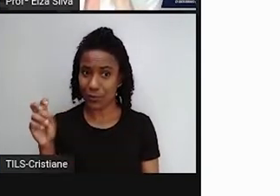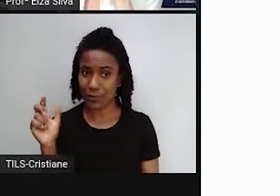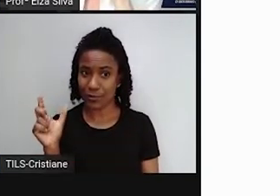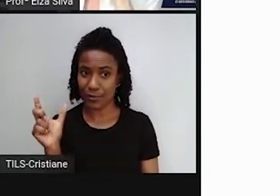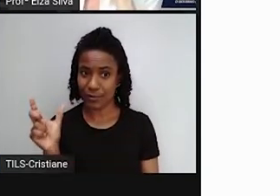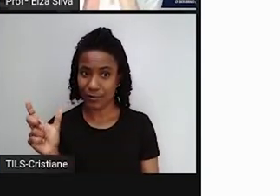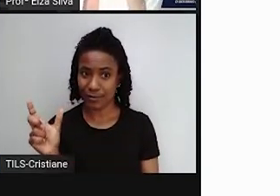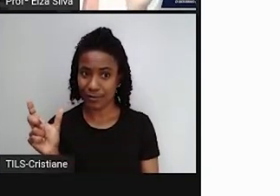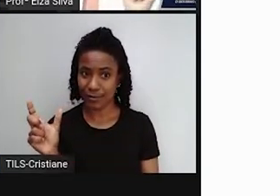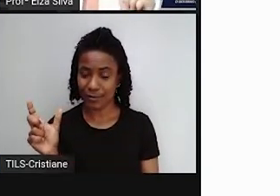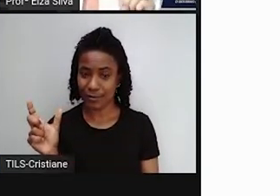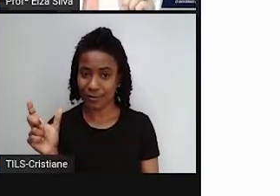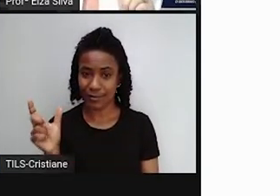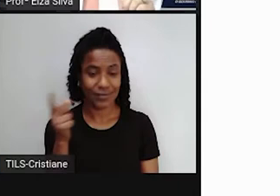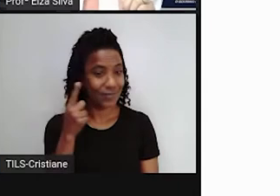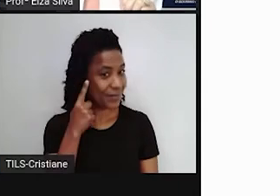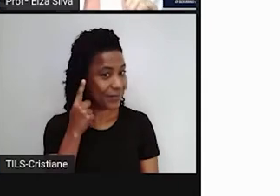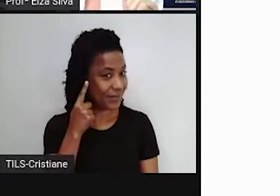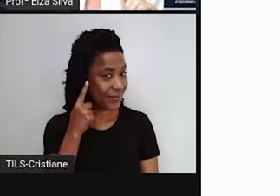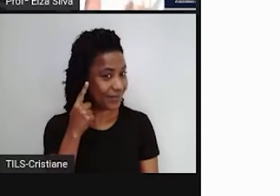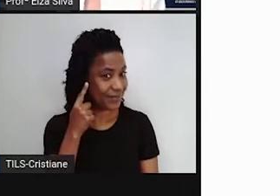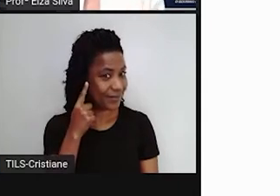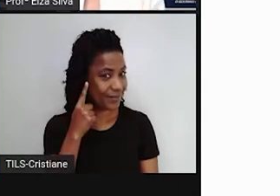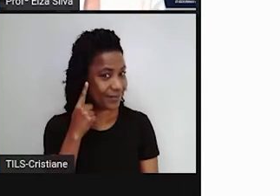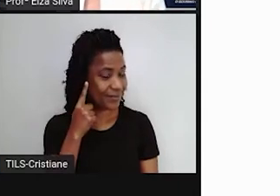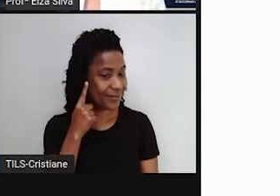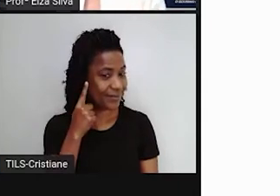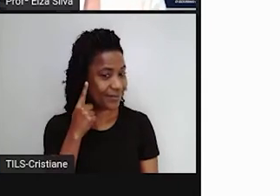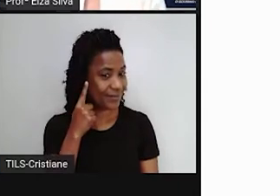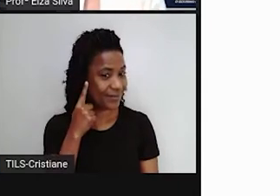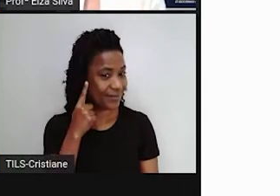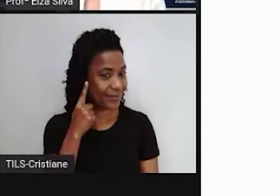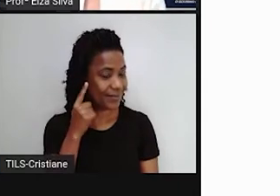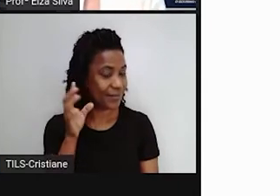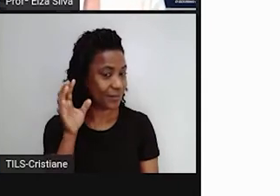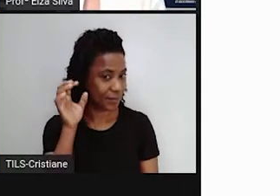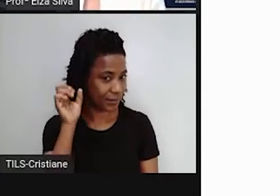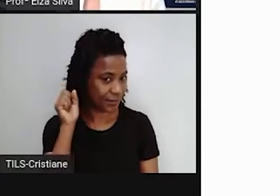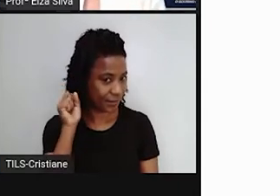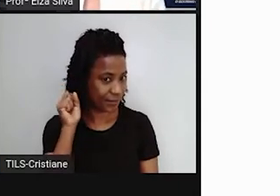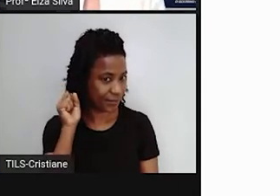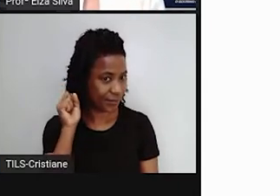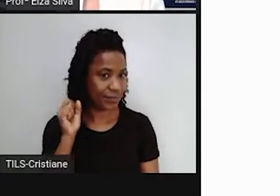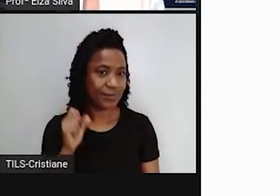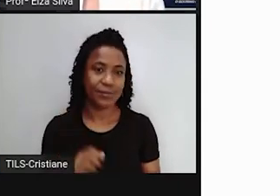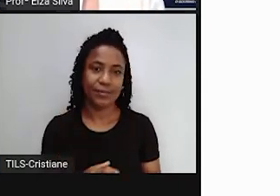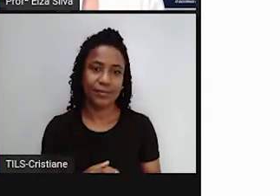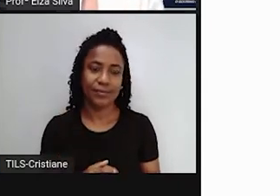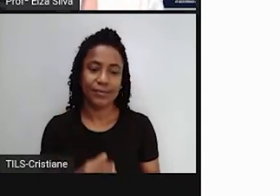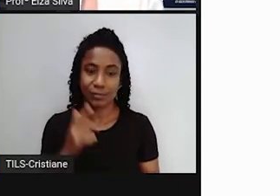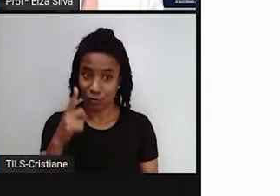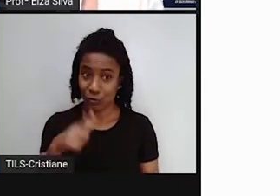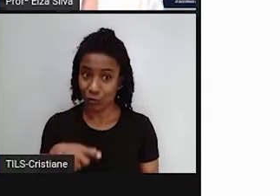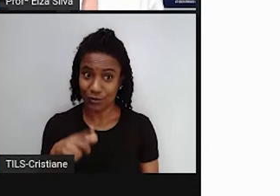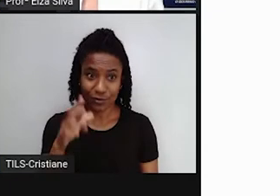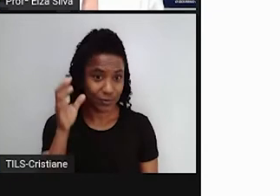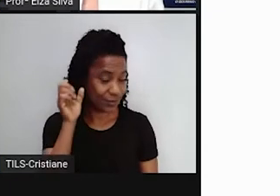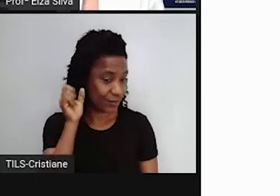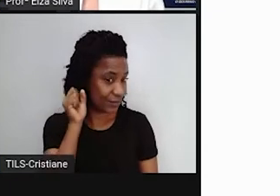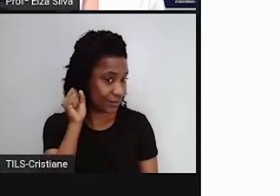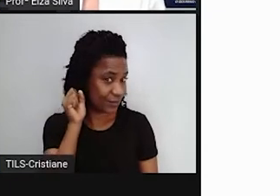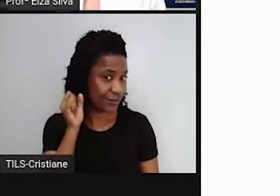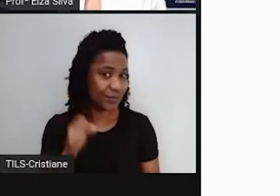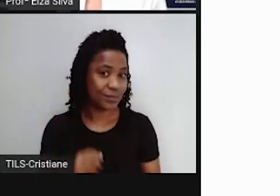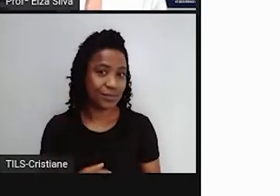Ok, listen. Let's go. While there's life, there's hope. Again. While there's life, there's